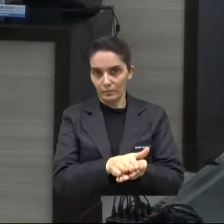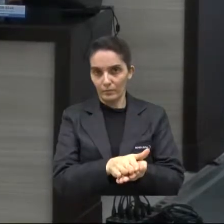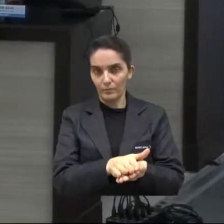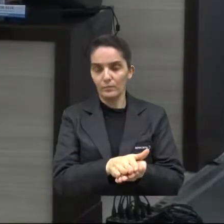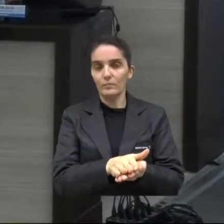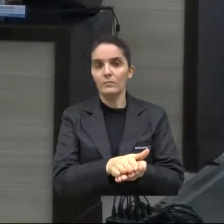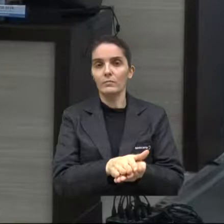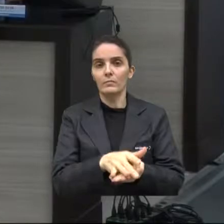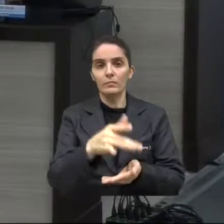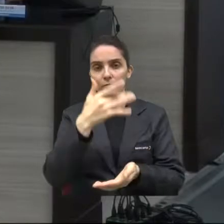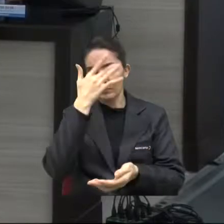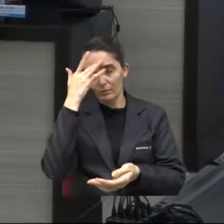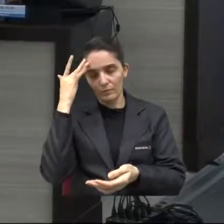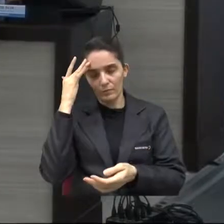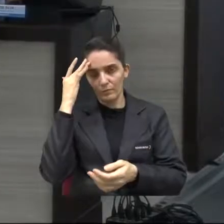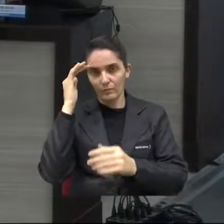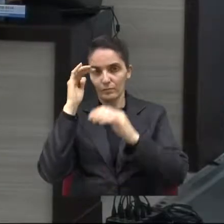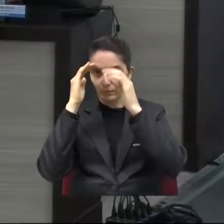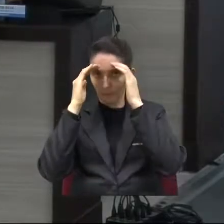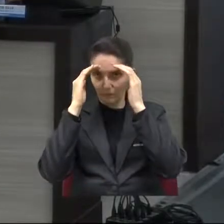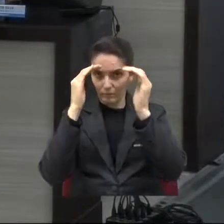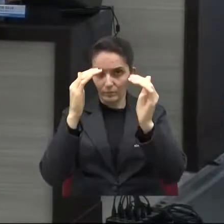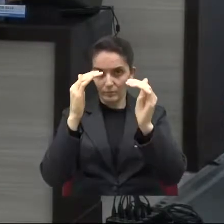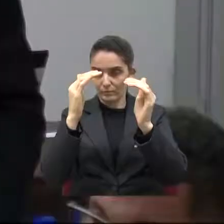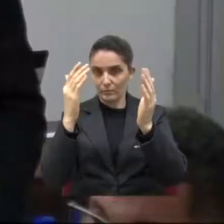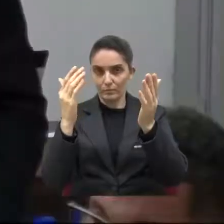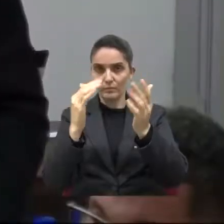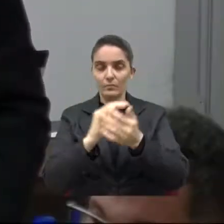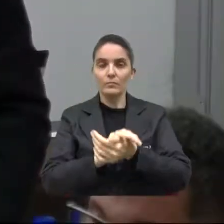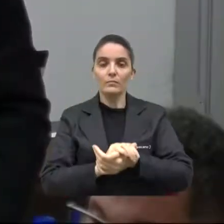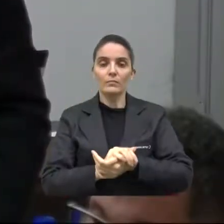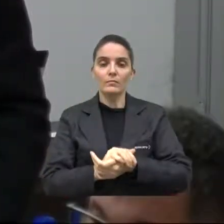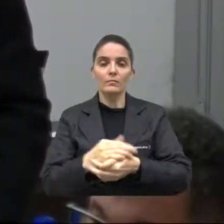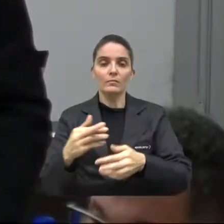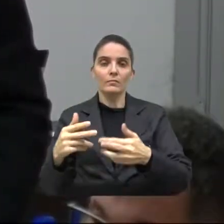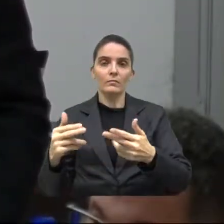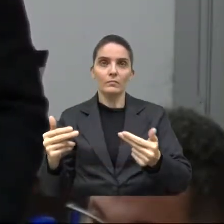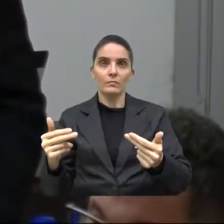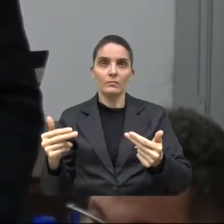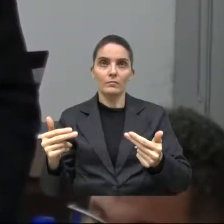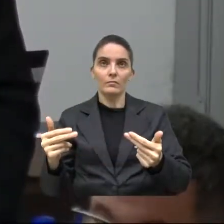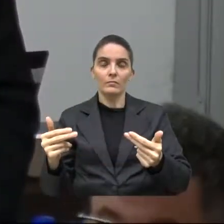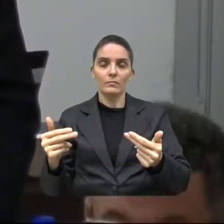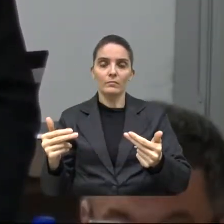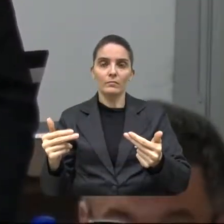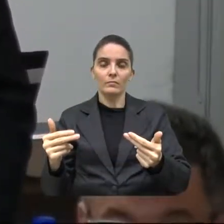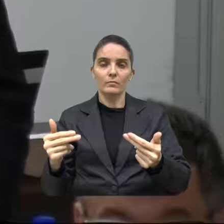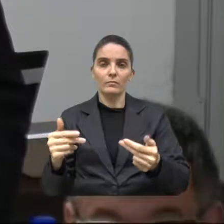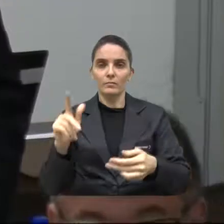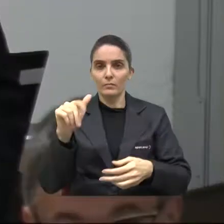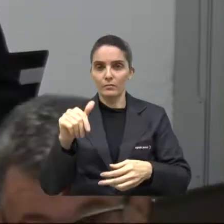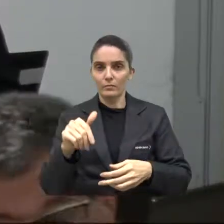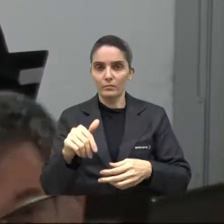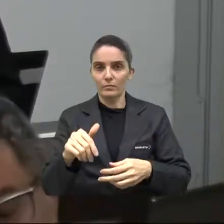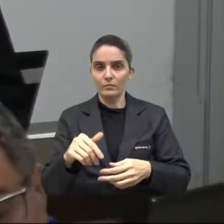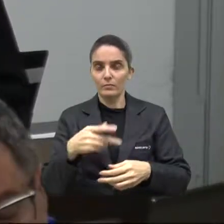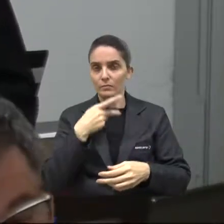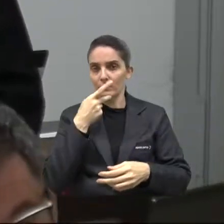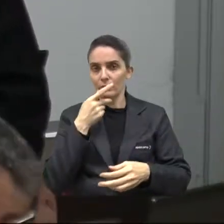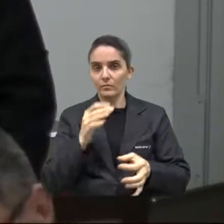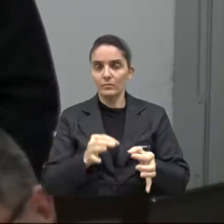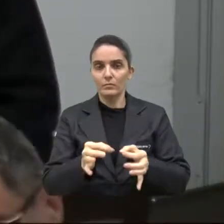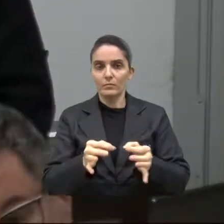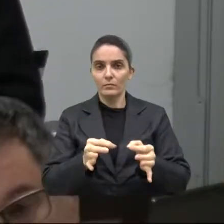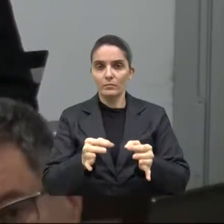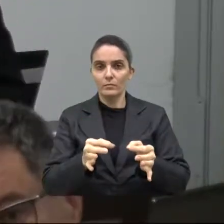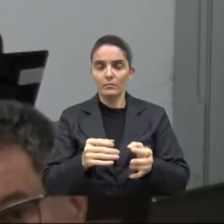cumprir, for pego com esses materiais. Depois eu vou discutir já no projeto o que é. Então, o Jorge eu tinha